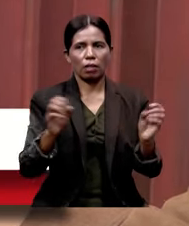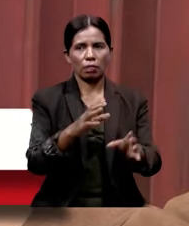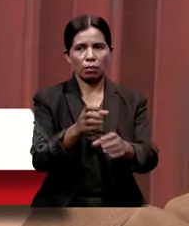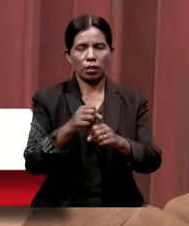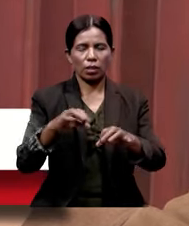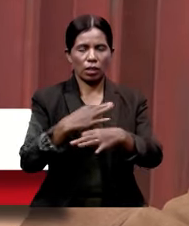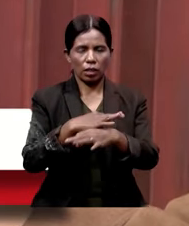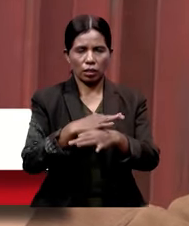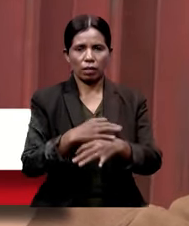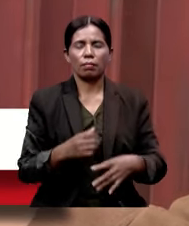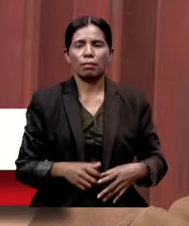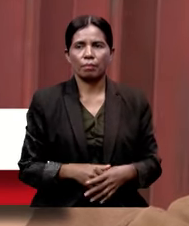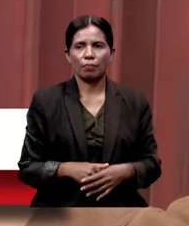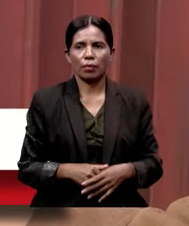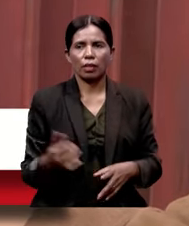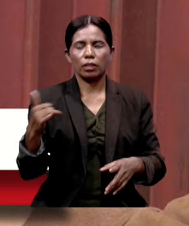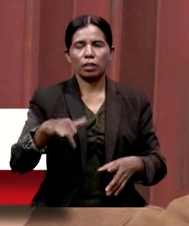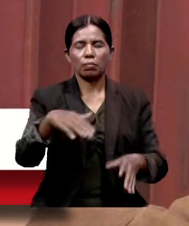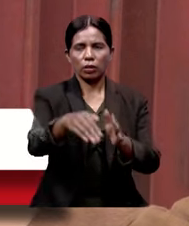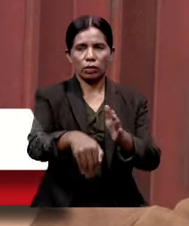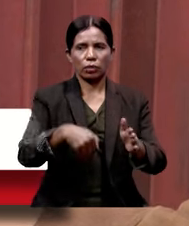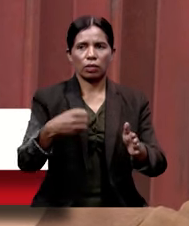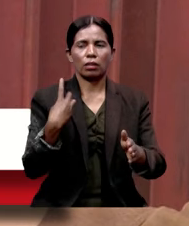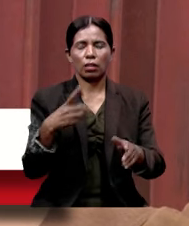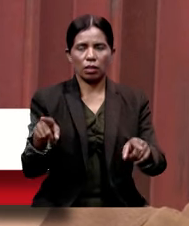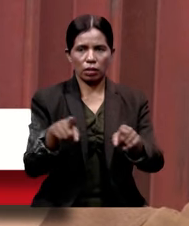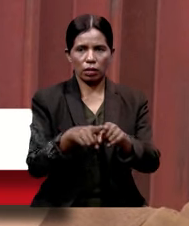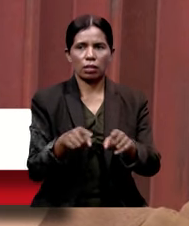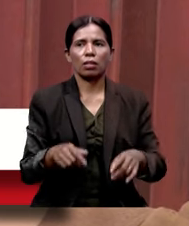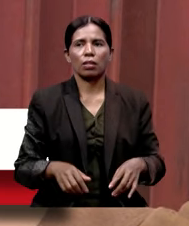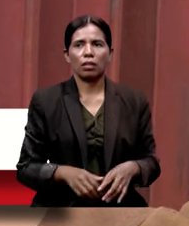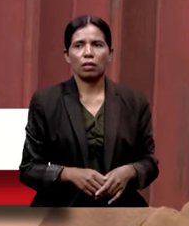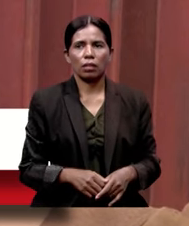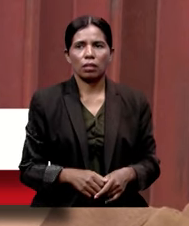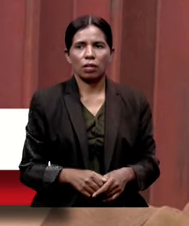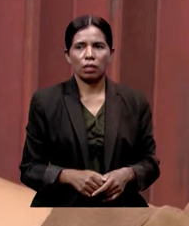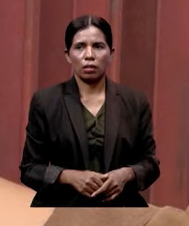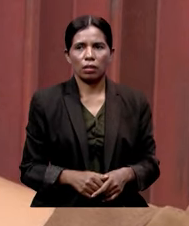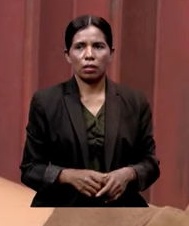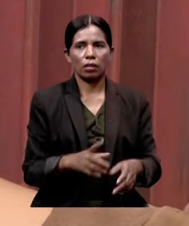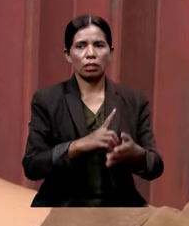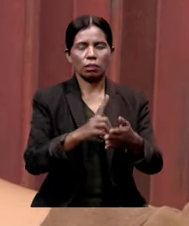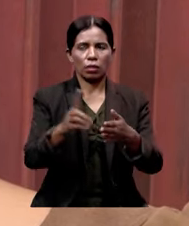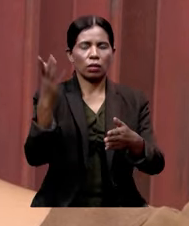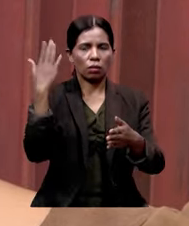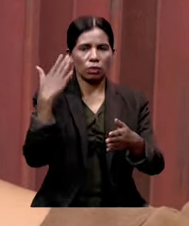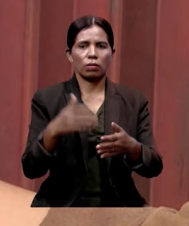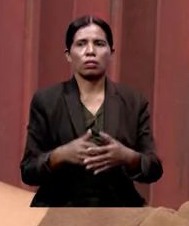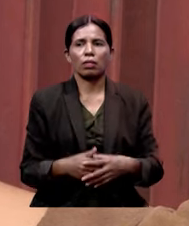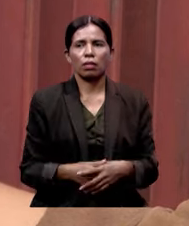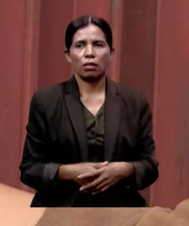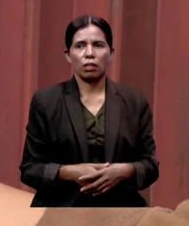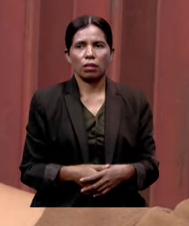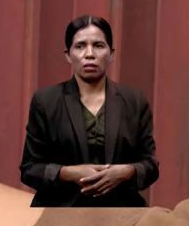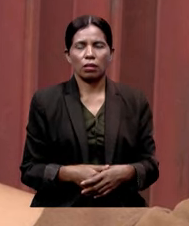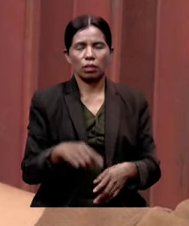hadia hansa foi nada sira mai suru tene ma kan sabe foi nada ki be semana kutu ke liu banem